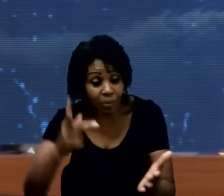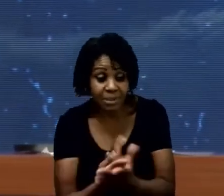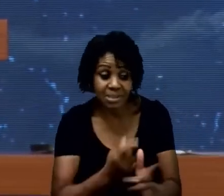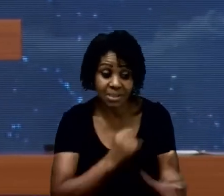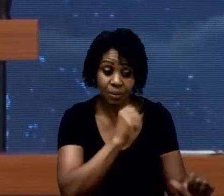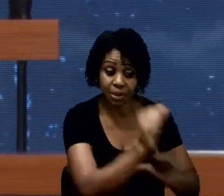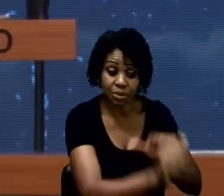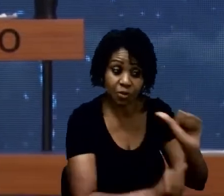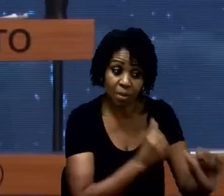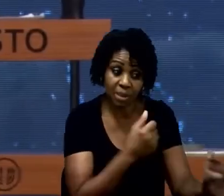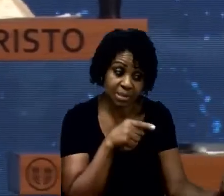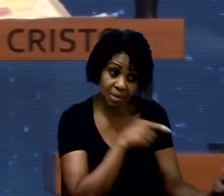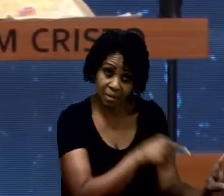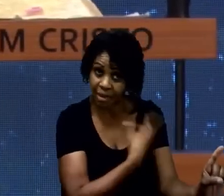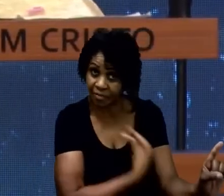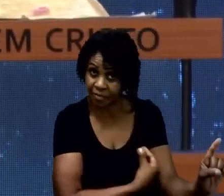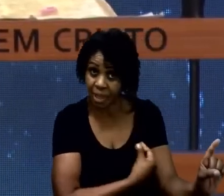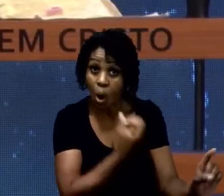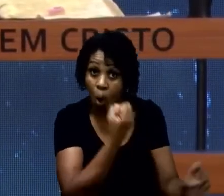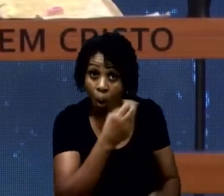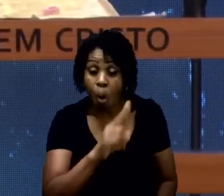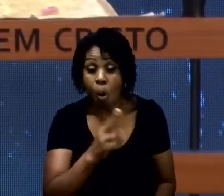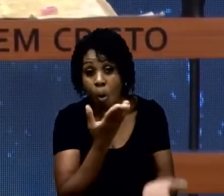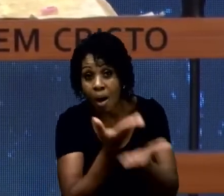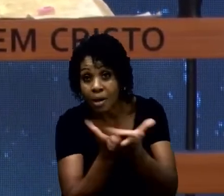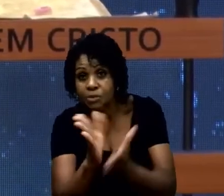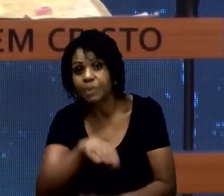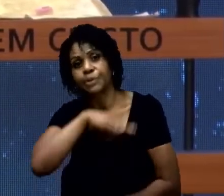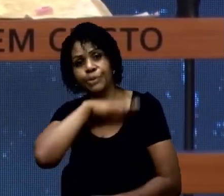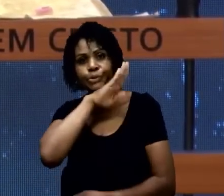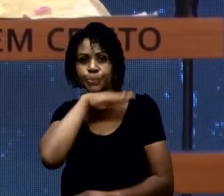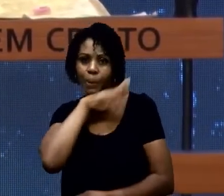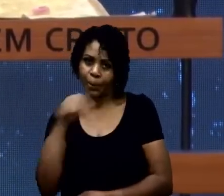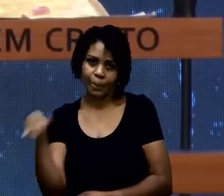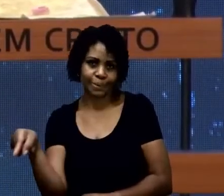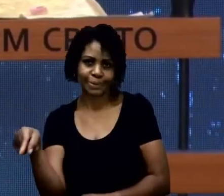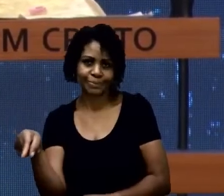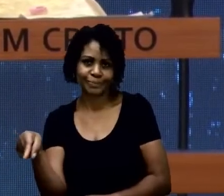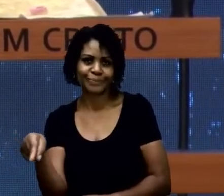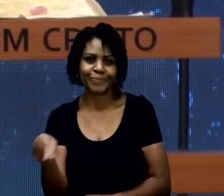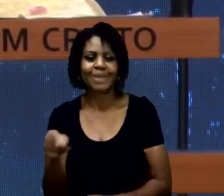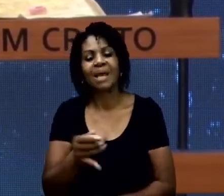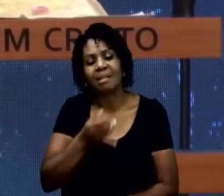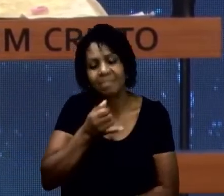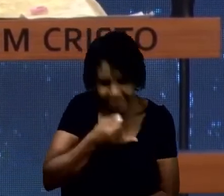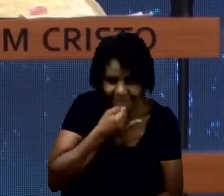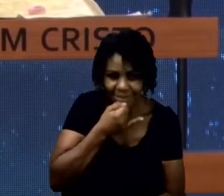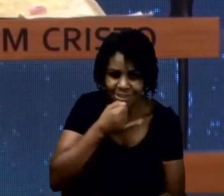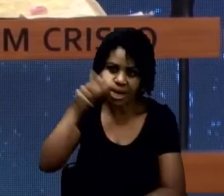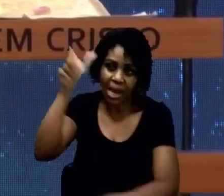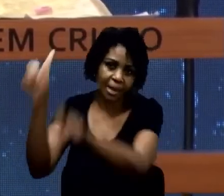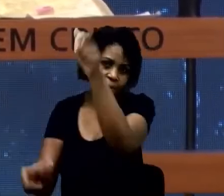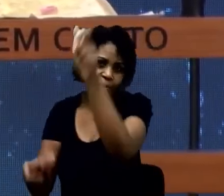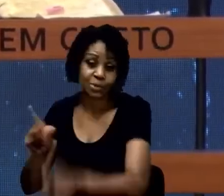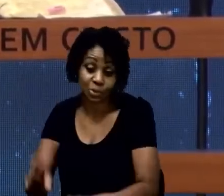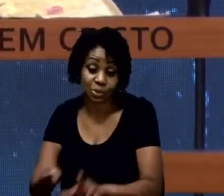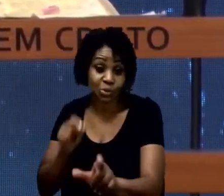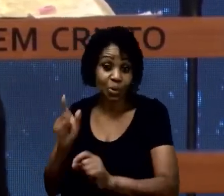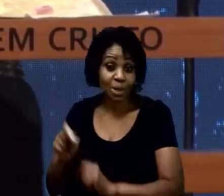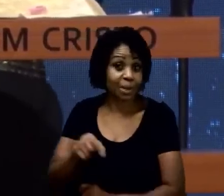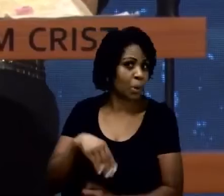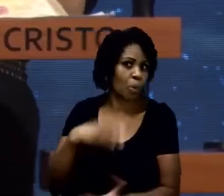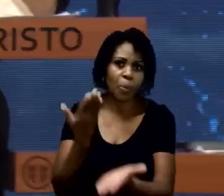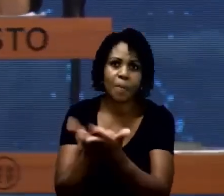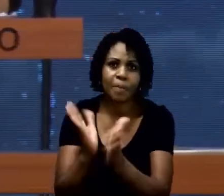gadareno. Ou o aparente prejuízo. Para aquela multidão. Infelizmente o aparente prejuízo. Ali naquela